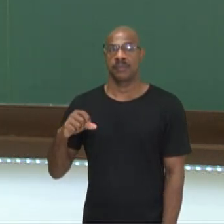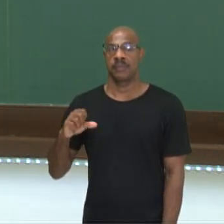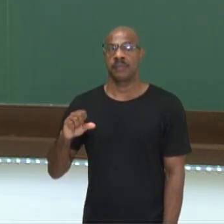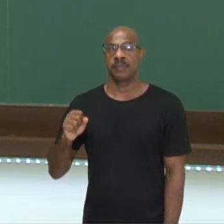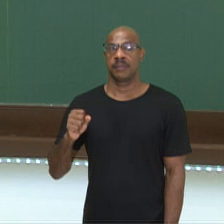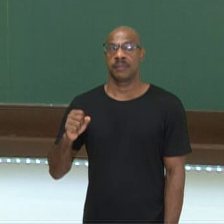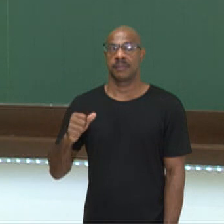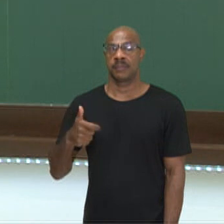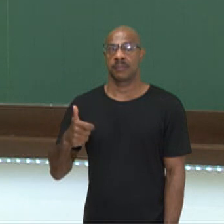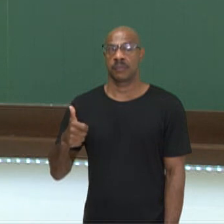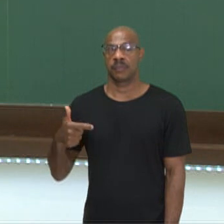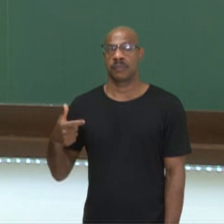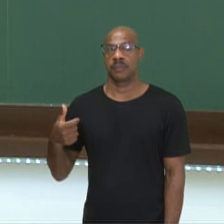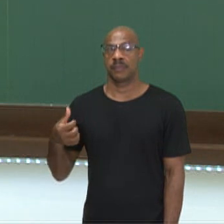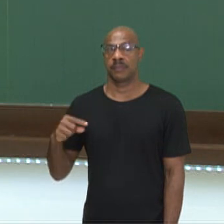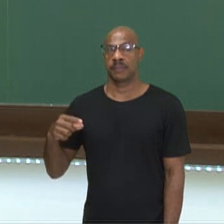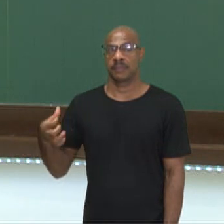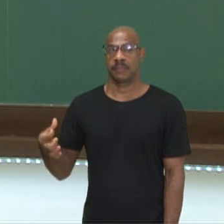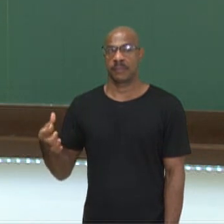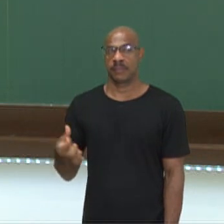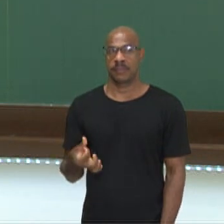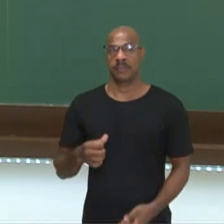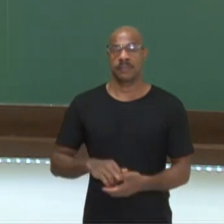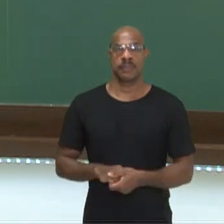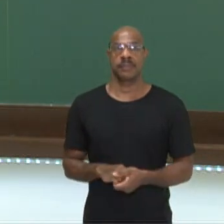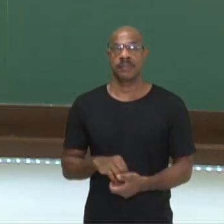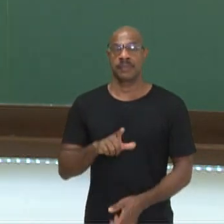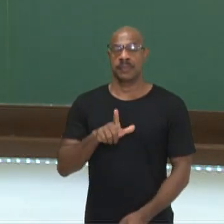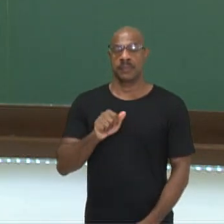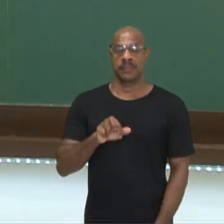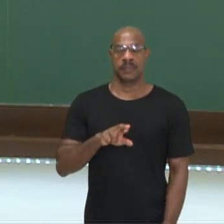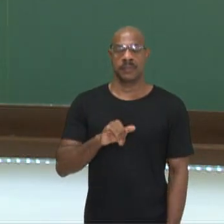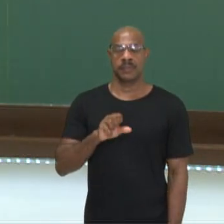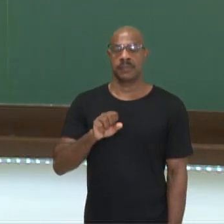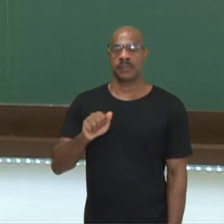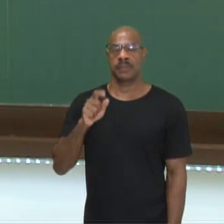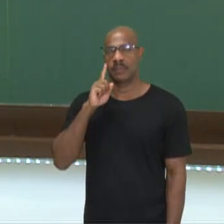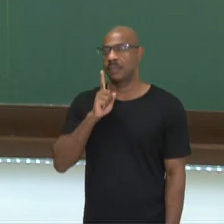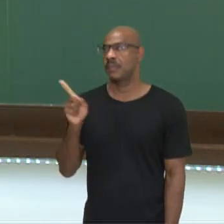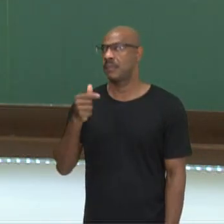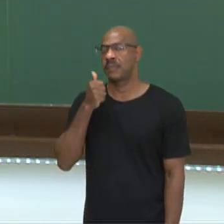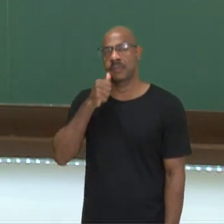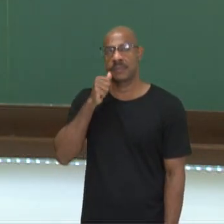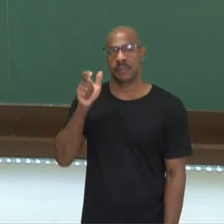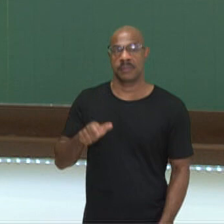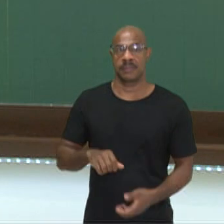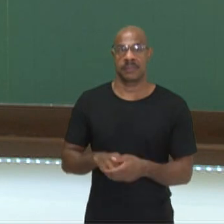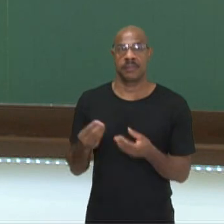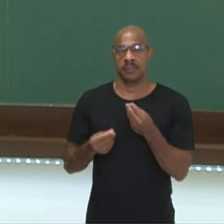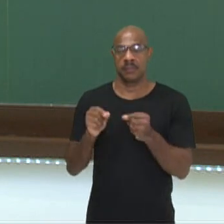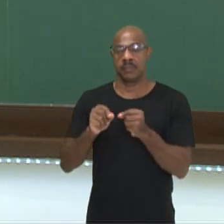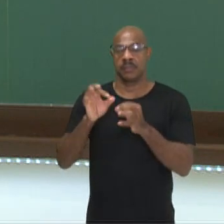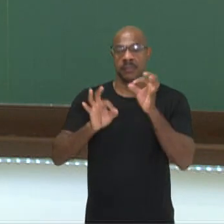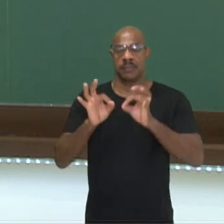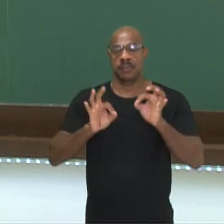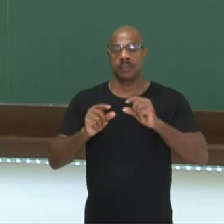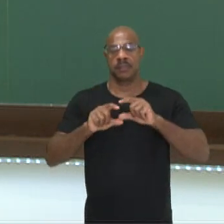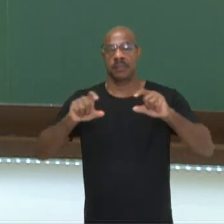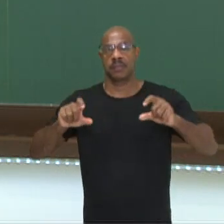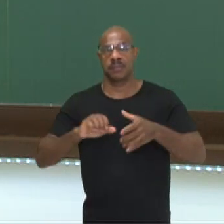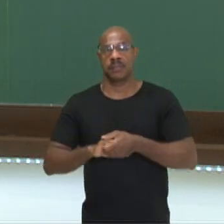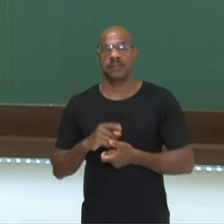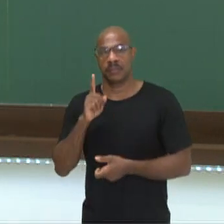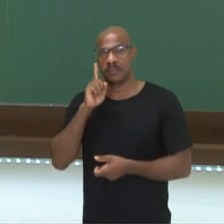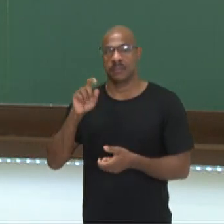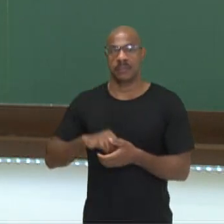Então, aqui está o Murilo. Larissa, só o sinal de associação está juntando aqui o 3 mais 4. Então, 3 mais 4,